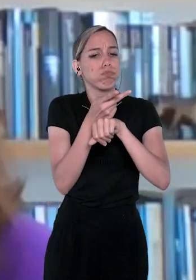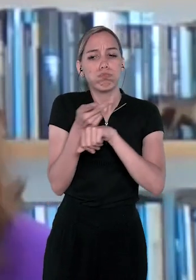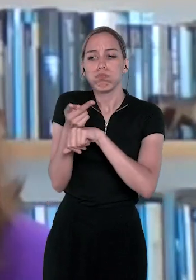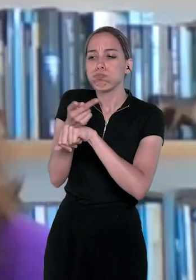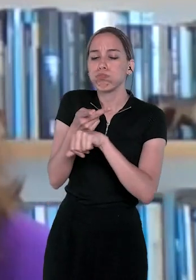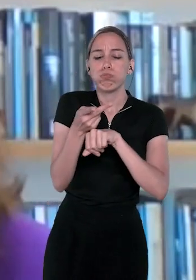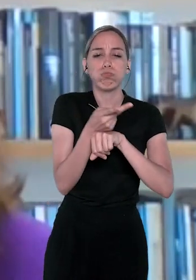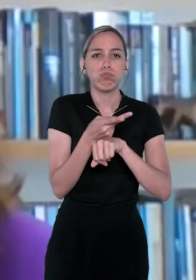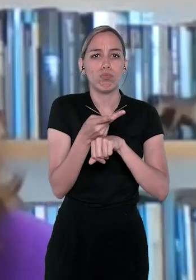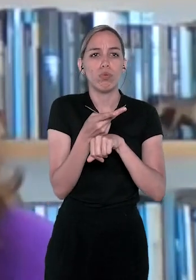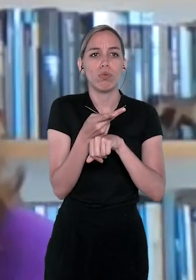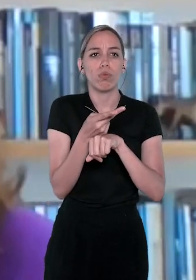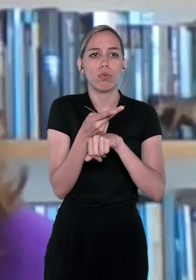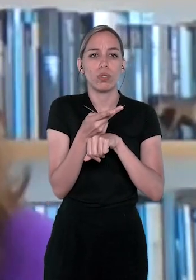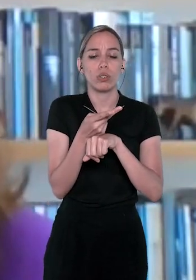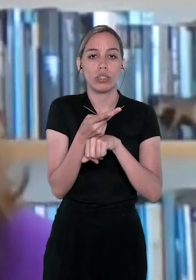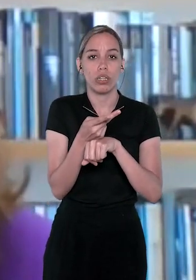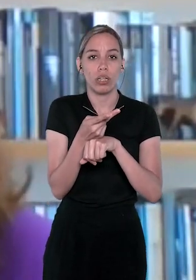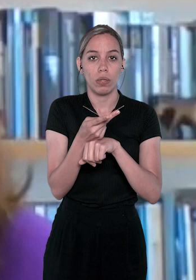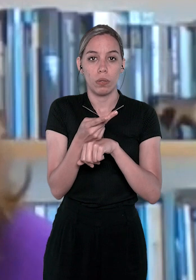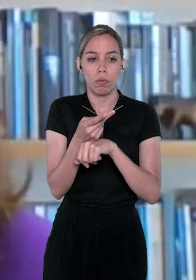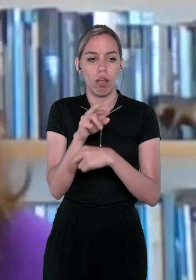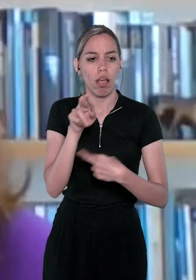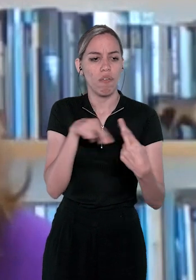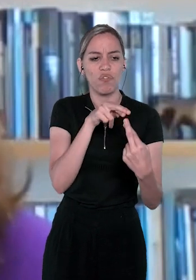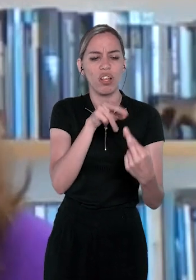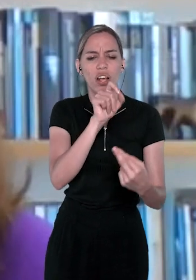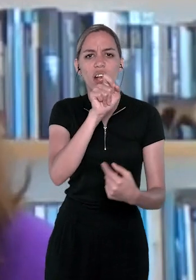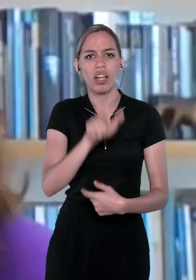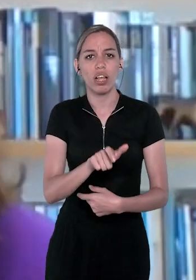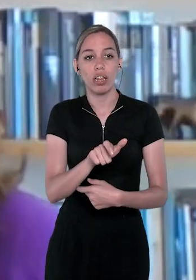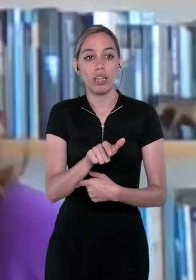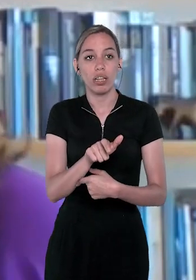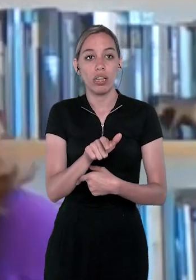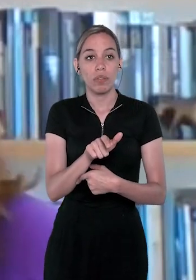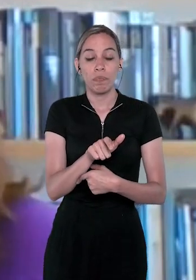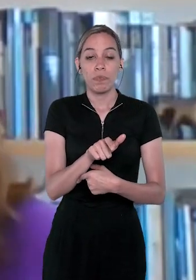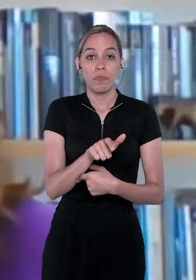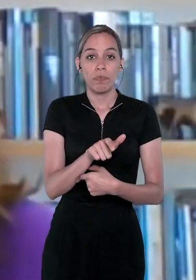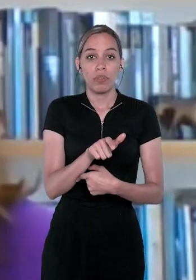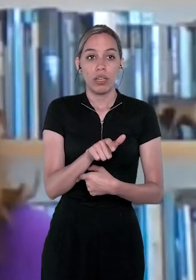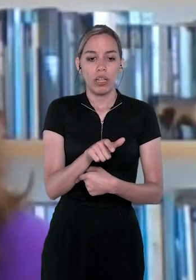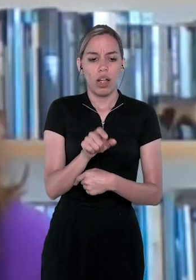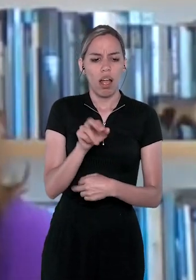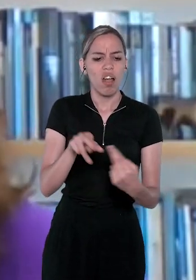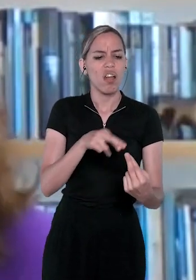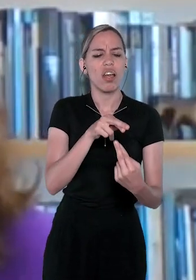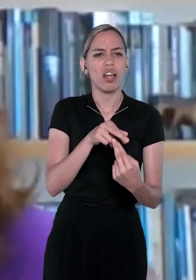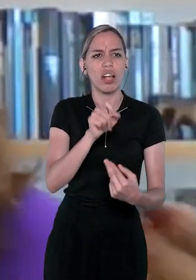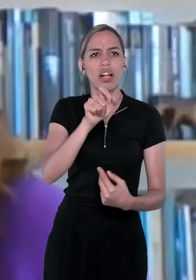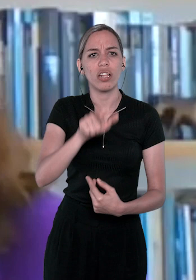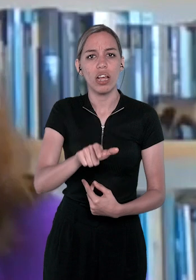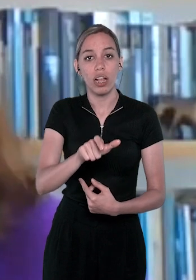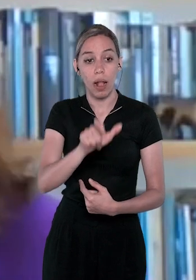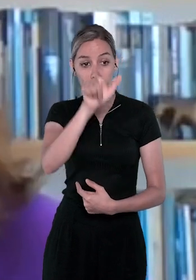maiores que fossem as divergências geracionais, etárias, nós sempre buscávamos as nossas referências